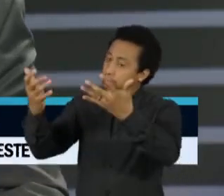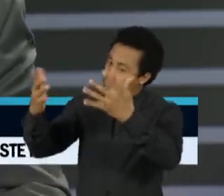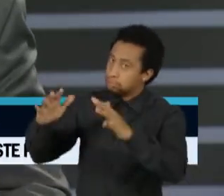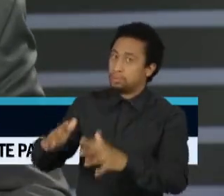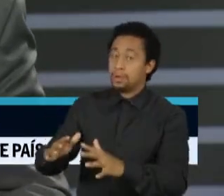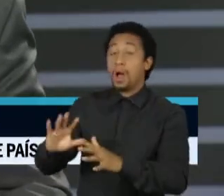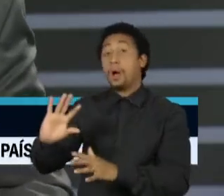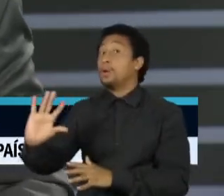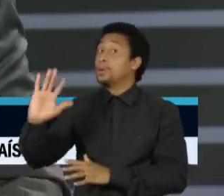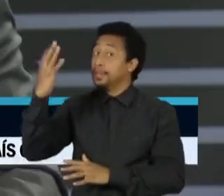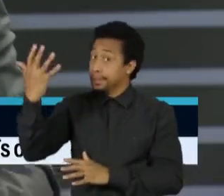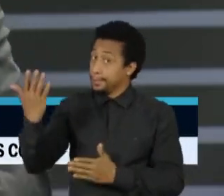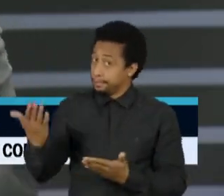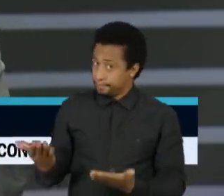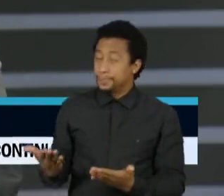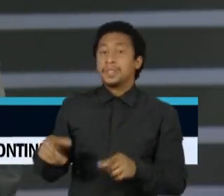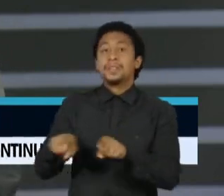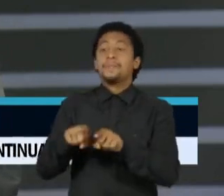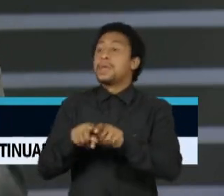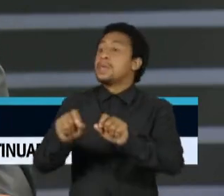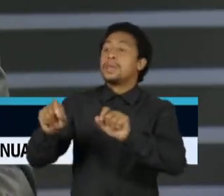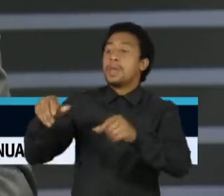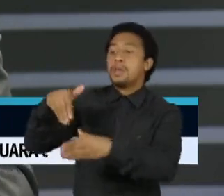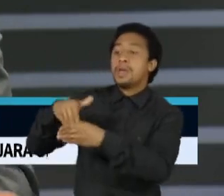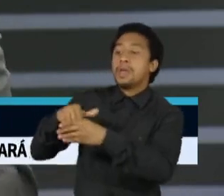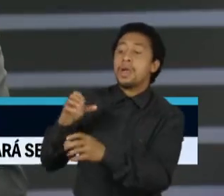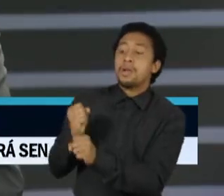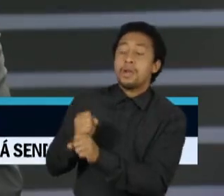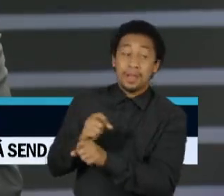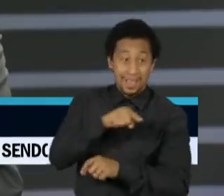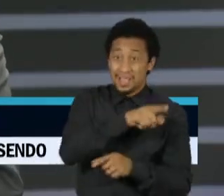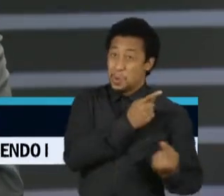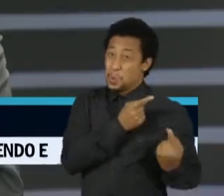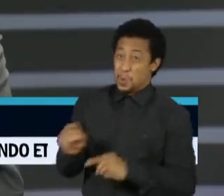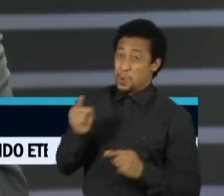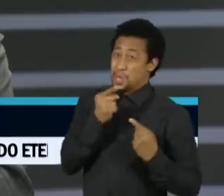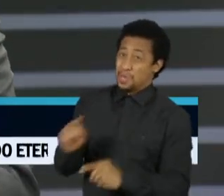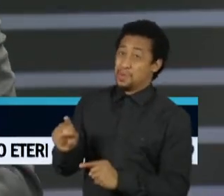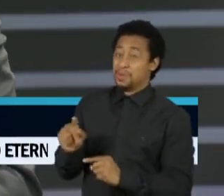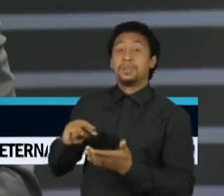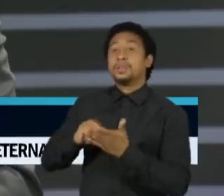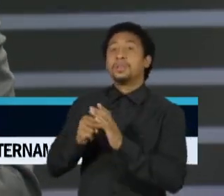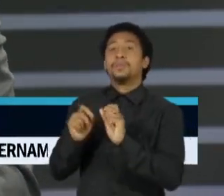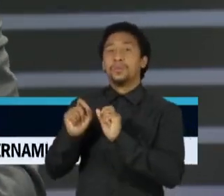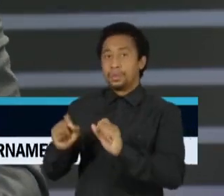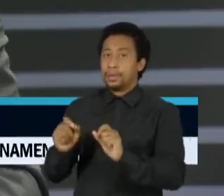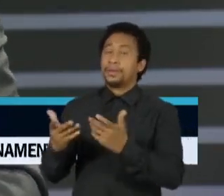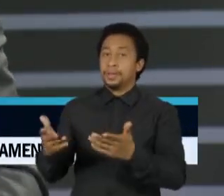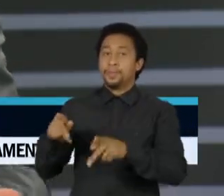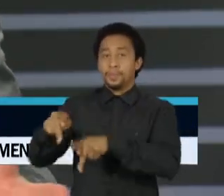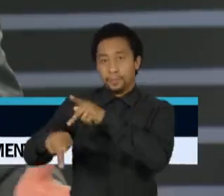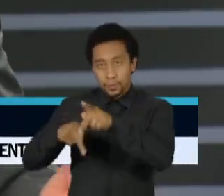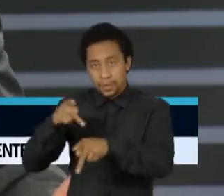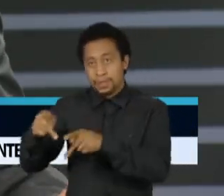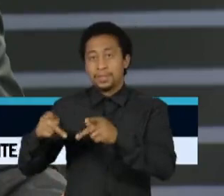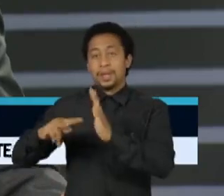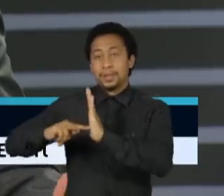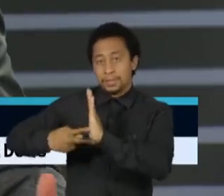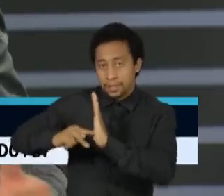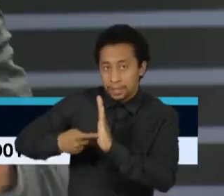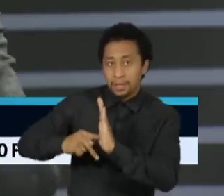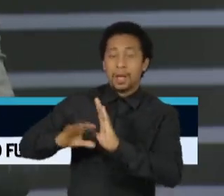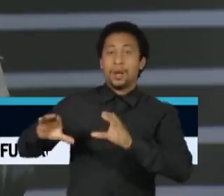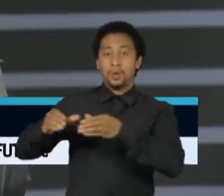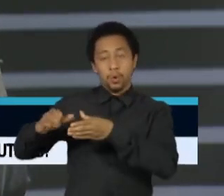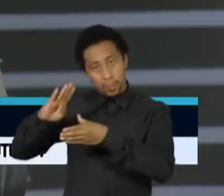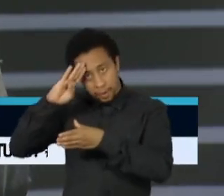o pleito em si. Então, o que significa que a sociedade civil brasileira, que a academia, sindicatos, organizações